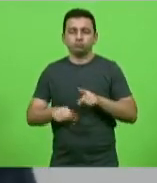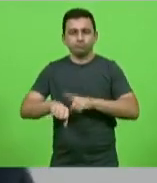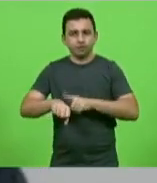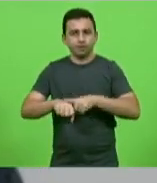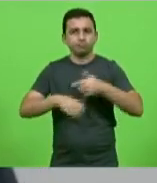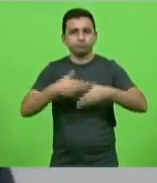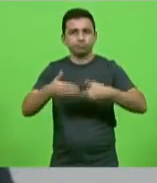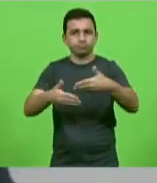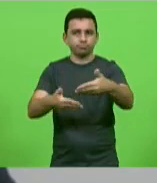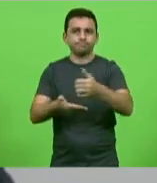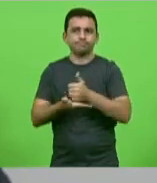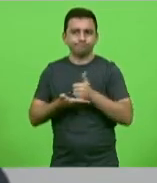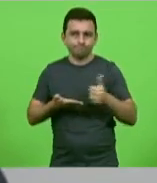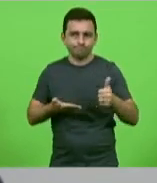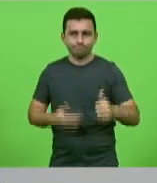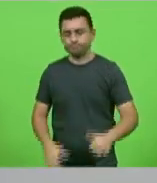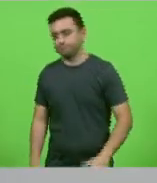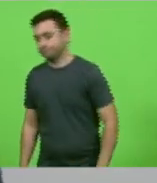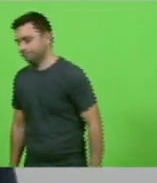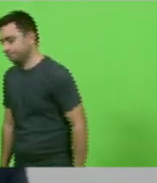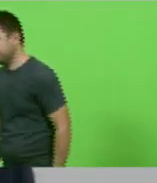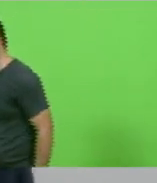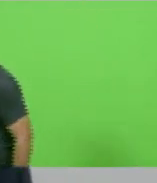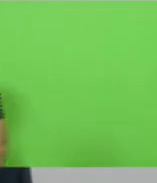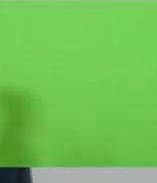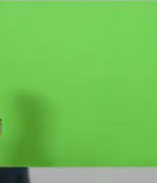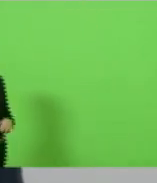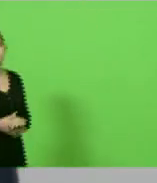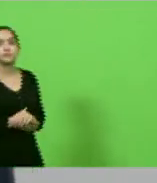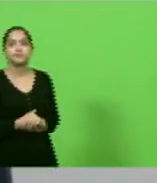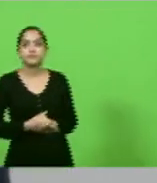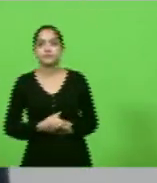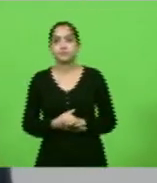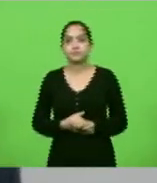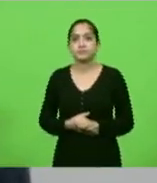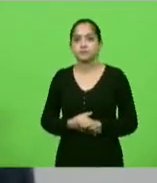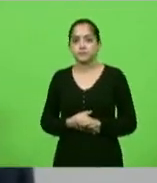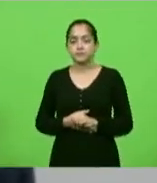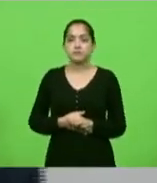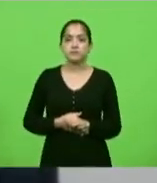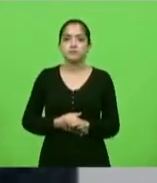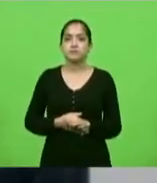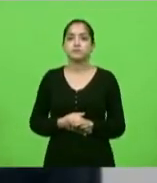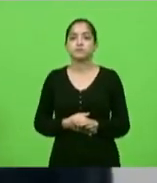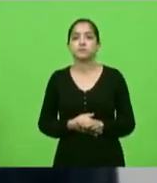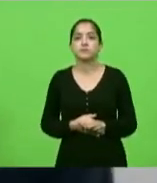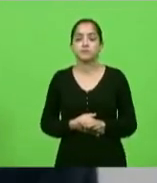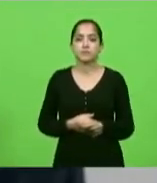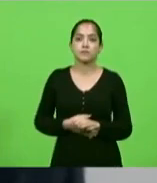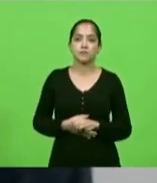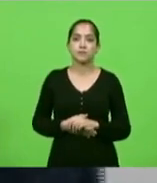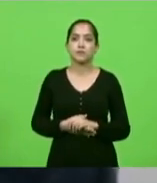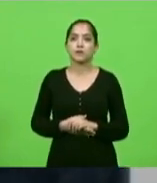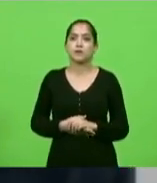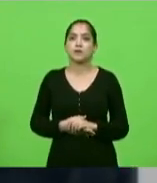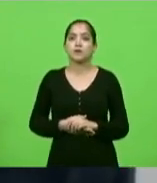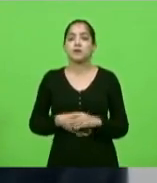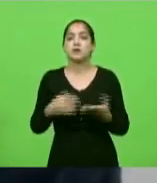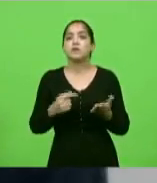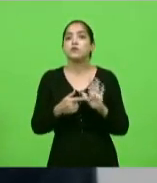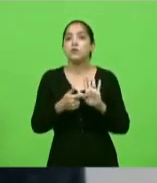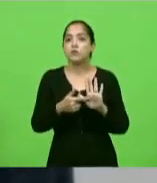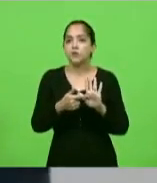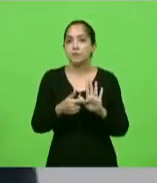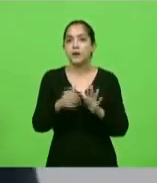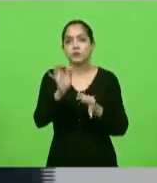tempo. Entre mentes, em face da última visitação do tema por parte daquela corte, ficou firmado